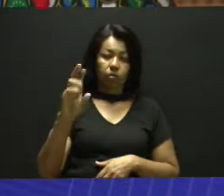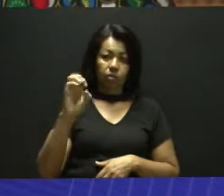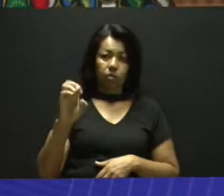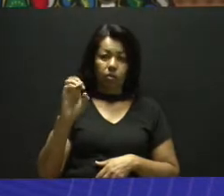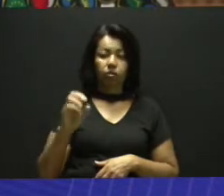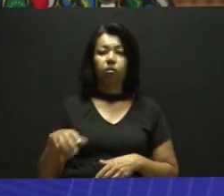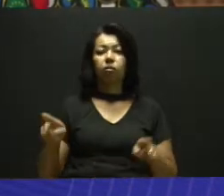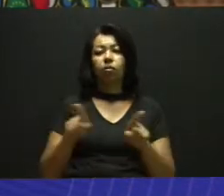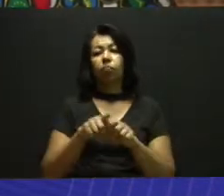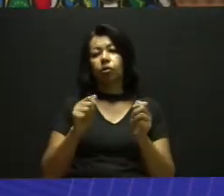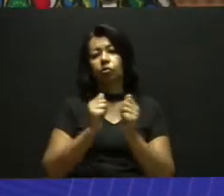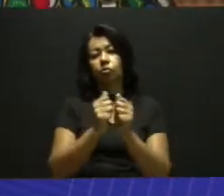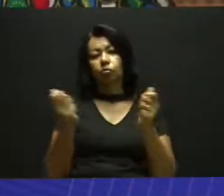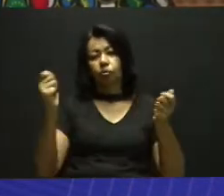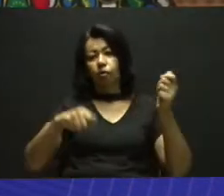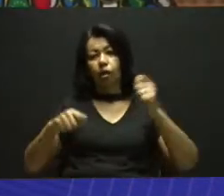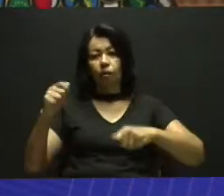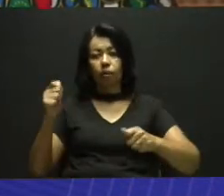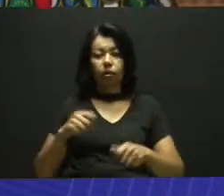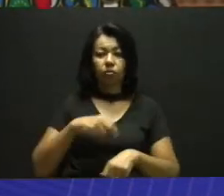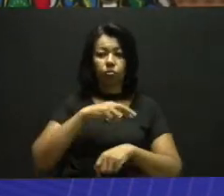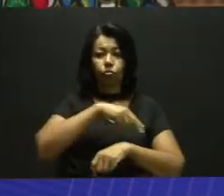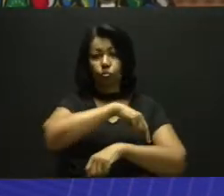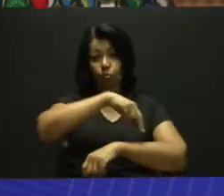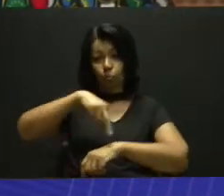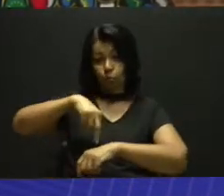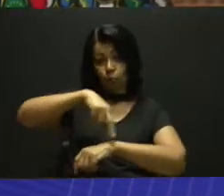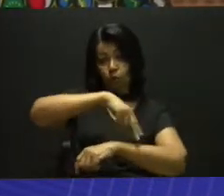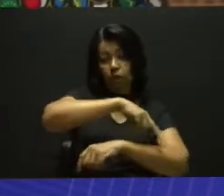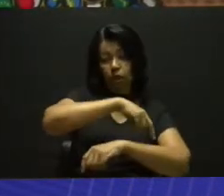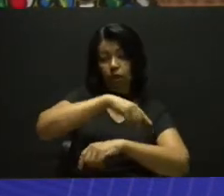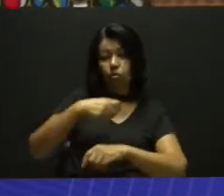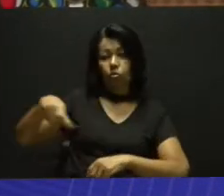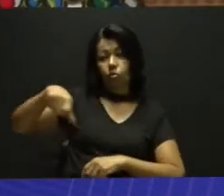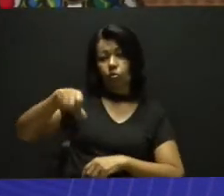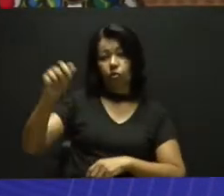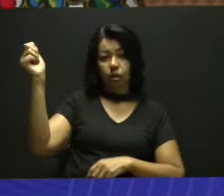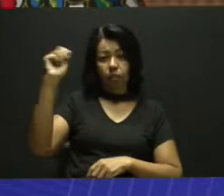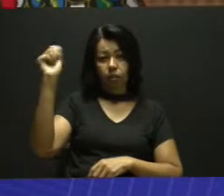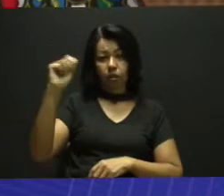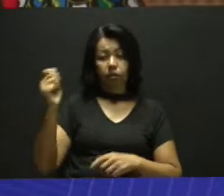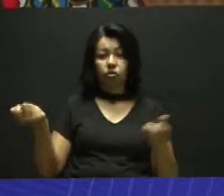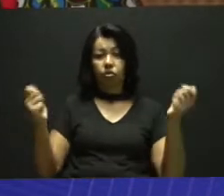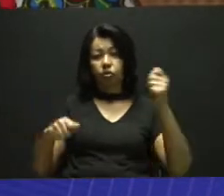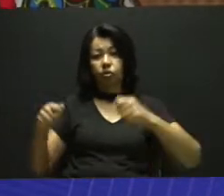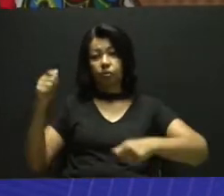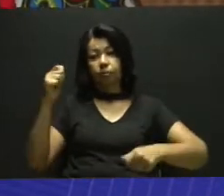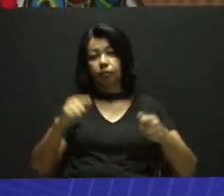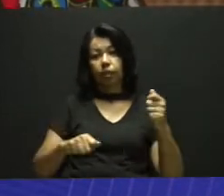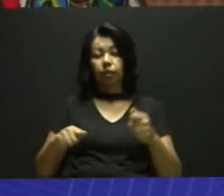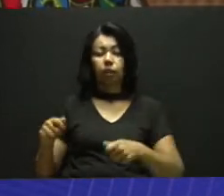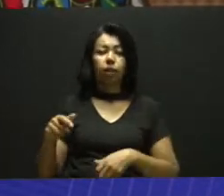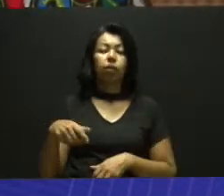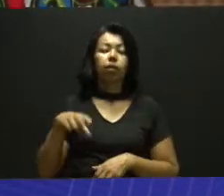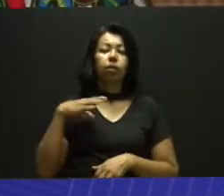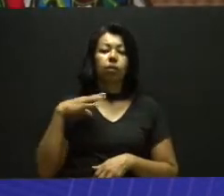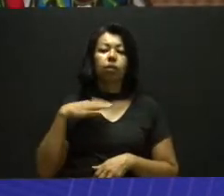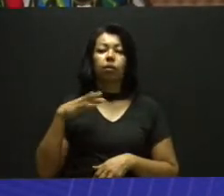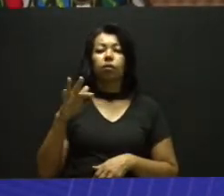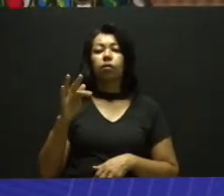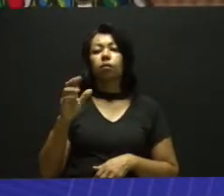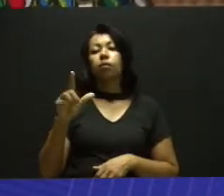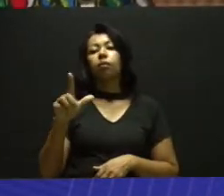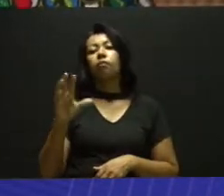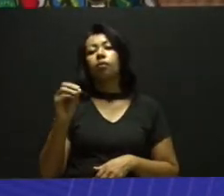banda sinfônica de cubatão como modelo nacional nono campeonato nacional de bandas e fanfarras de florianópolis santa catarina